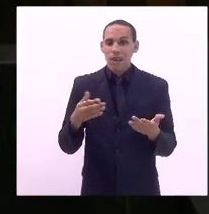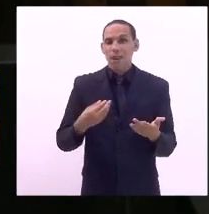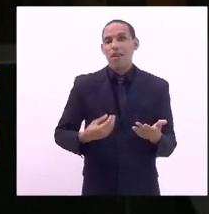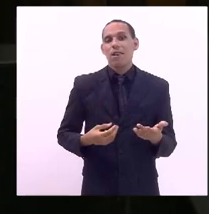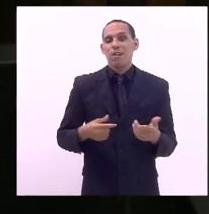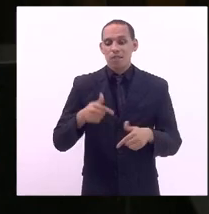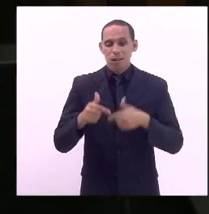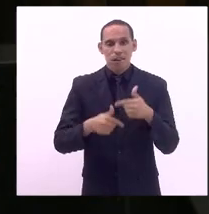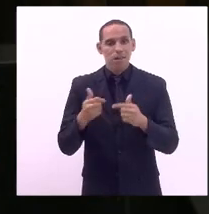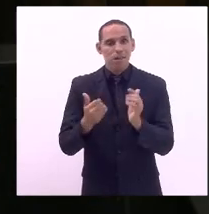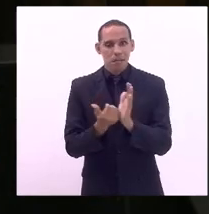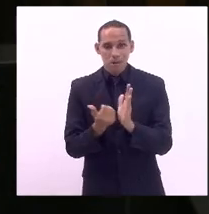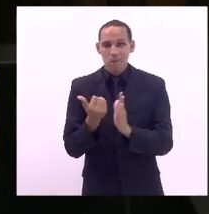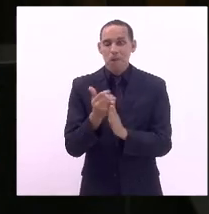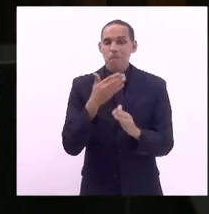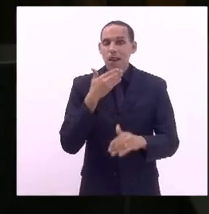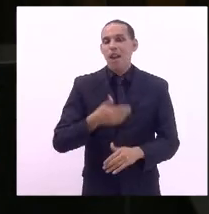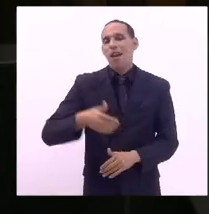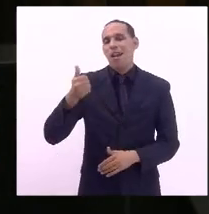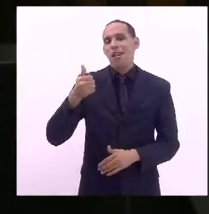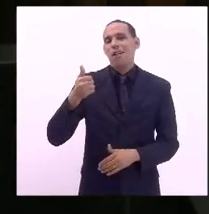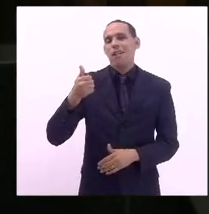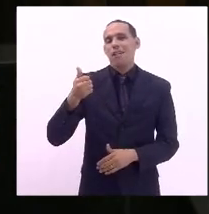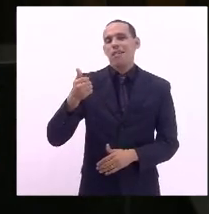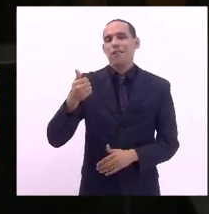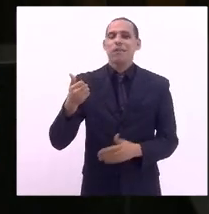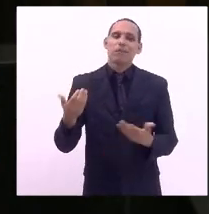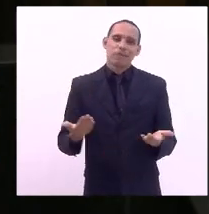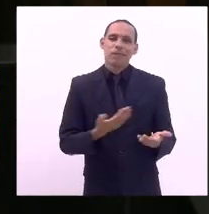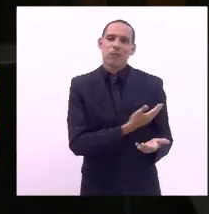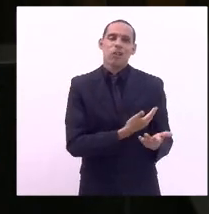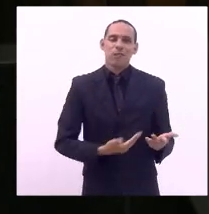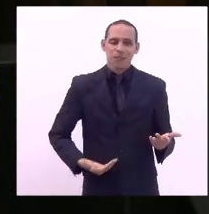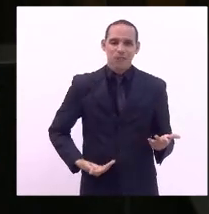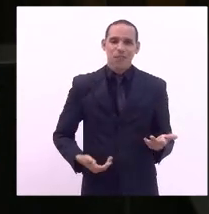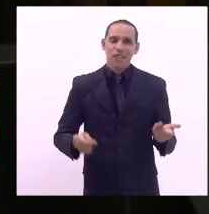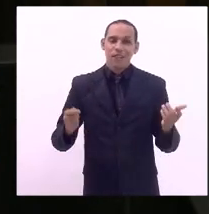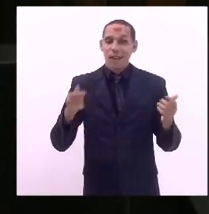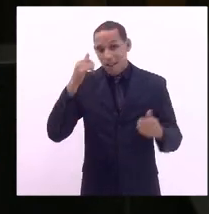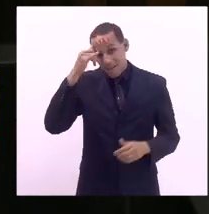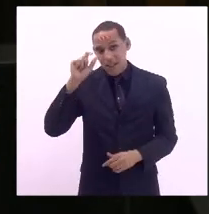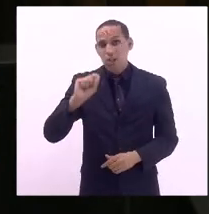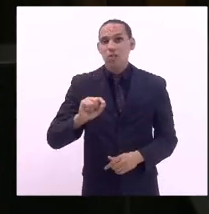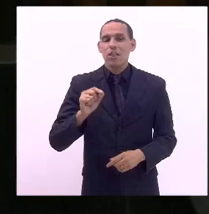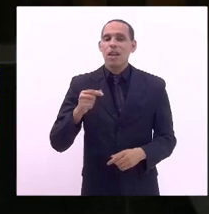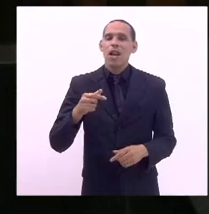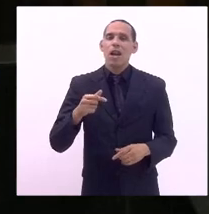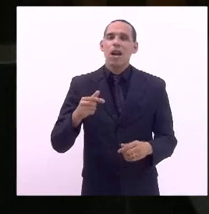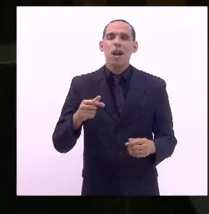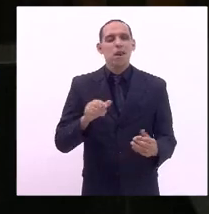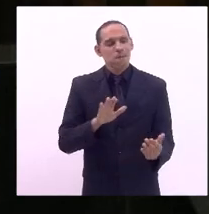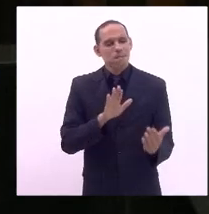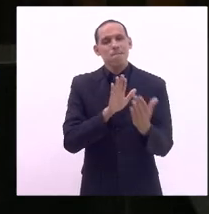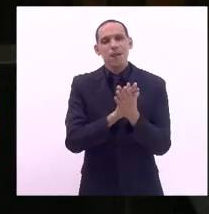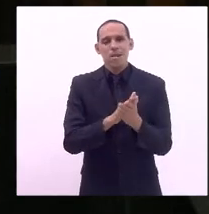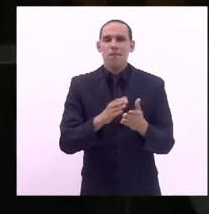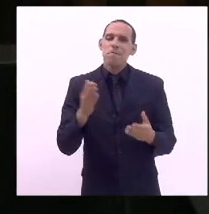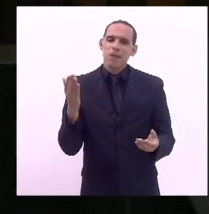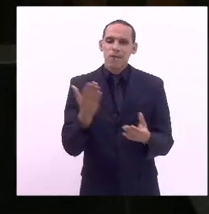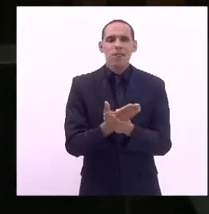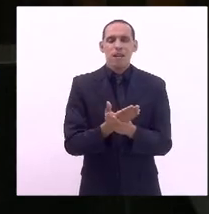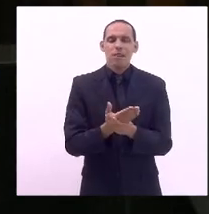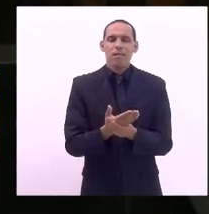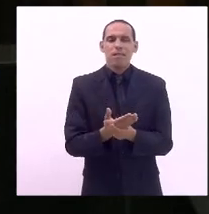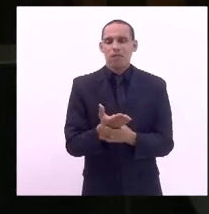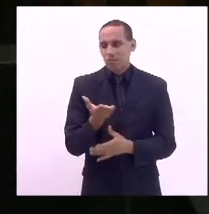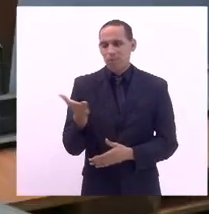do serviço público no nosso Estado e com isso o governo vai poder evitar um processo de enfrentamento com essa categoria tão